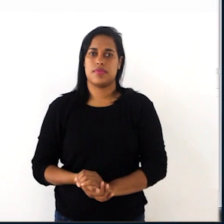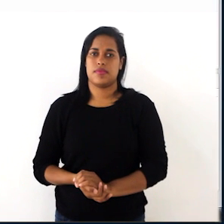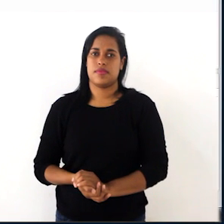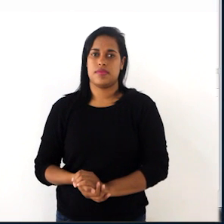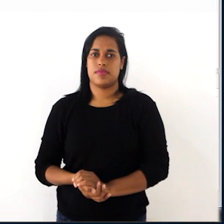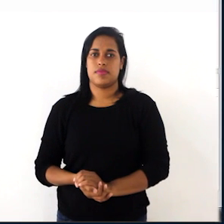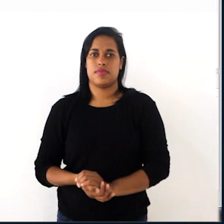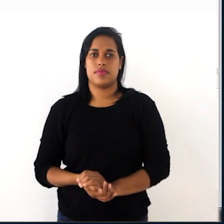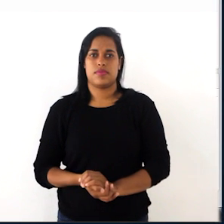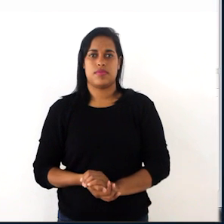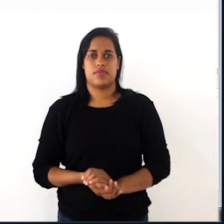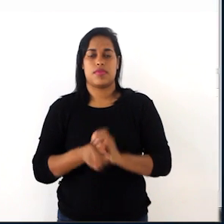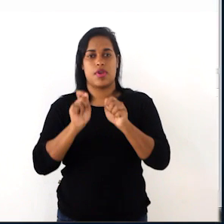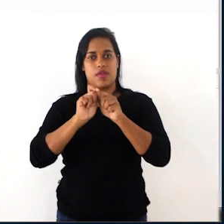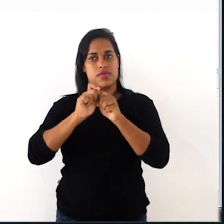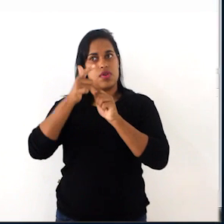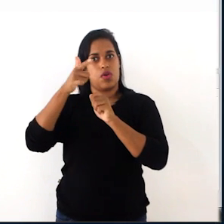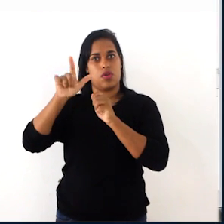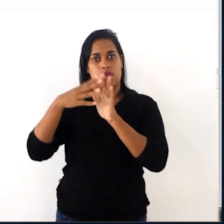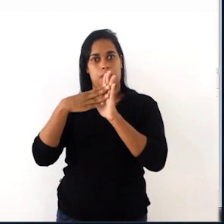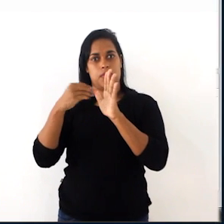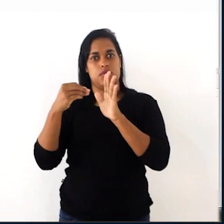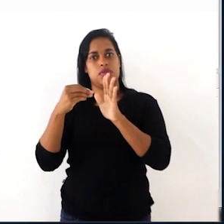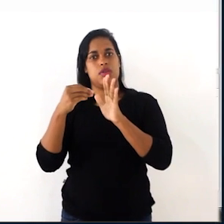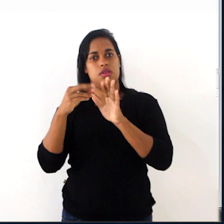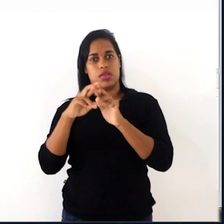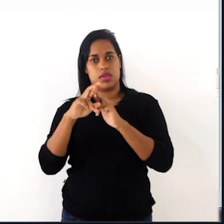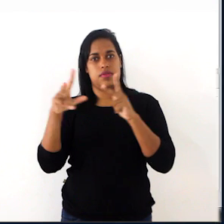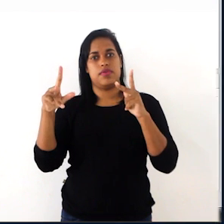Arquivo, fazer aqui de uma outra forma.